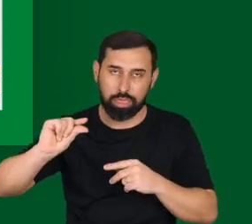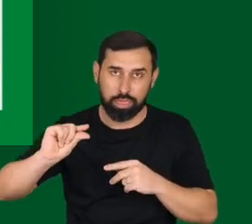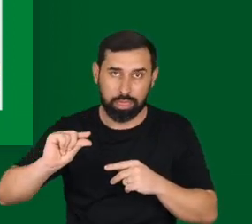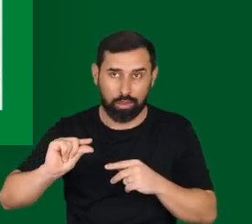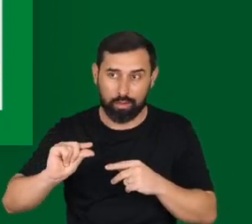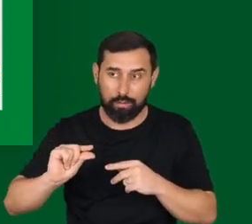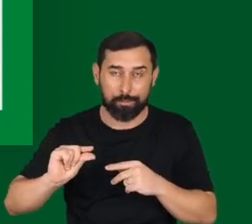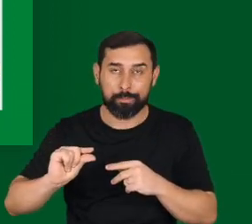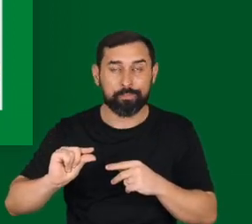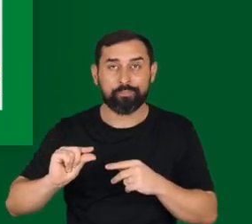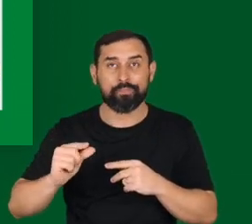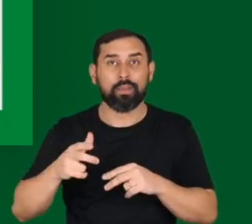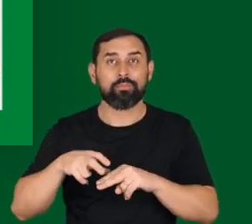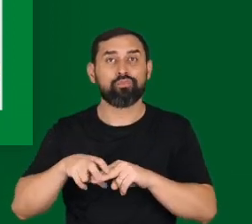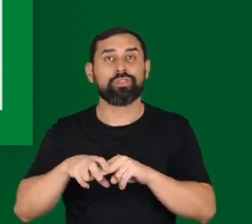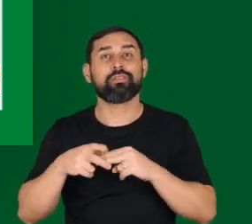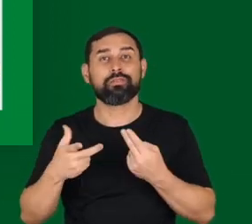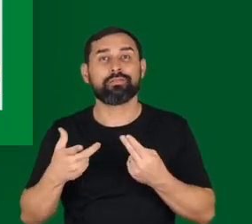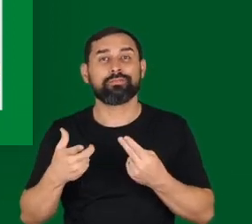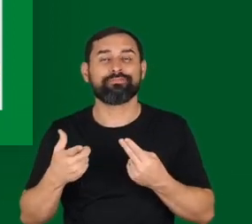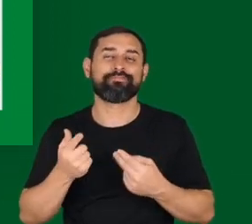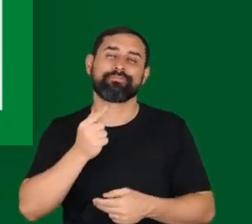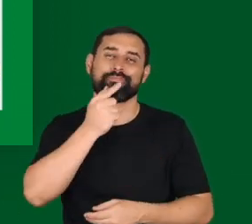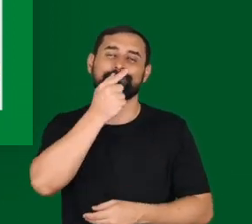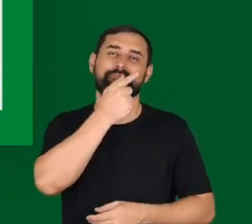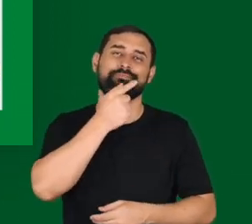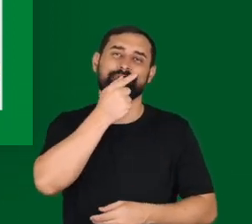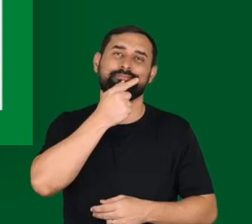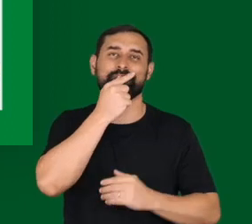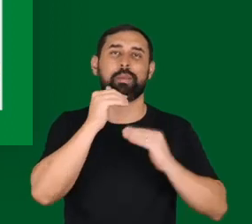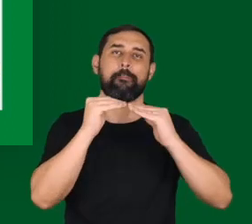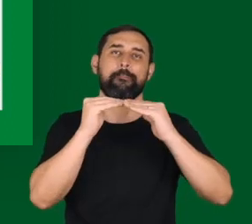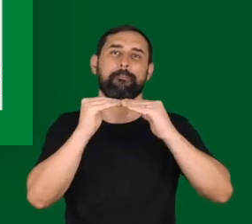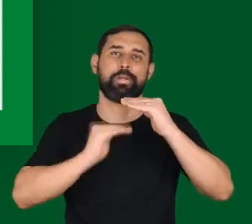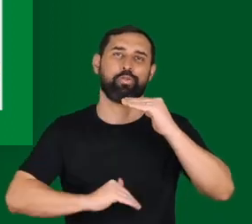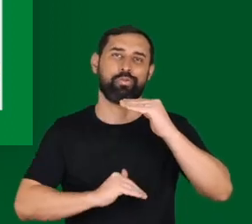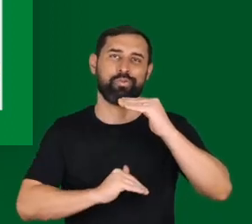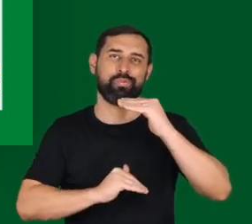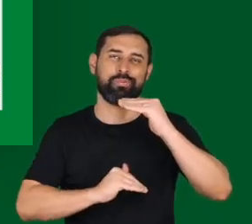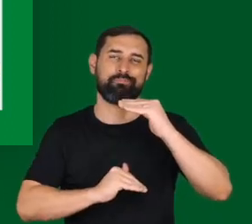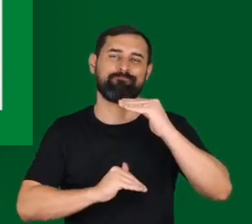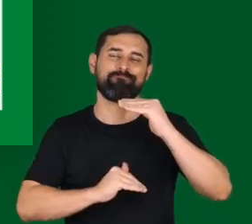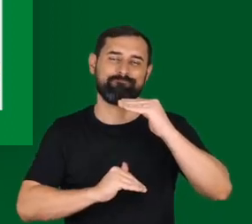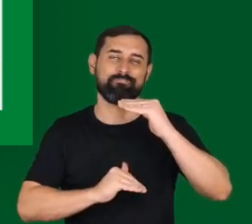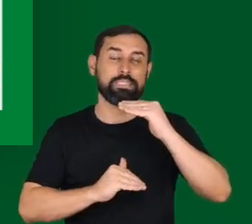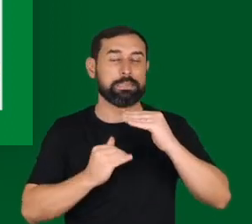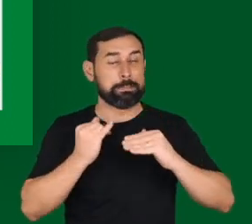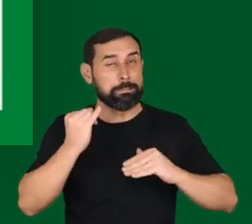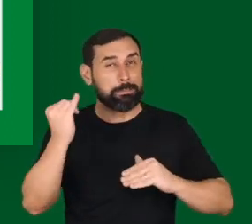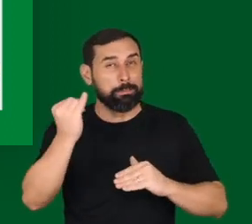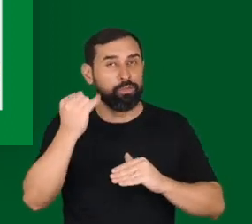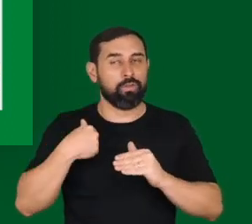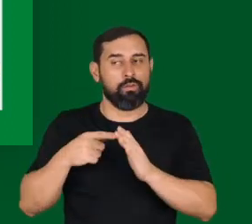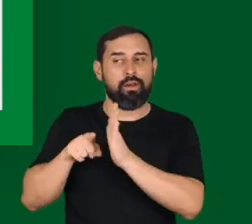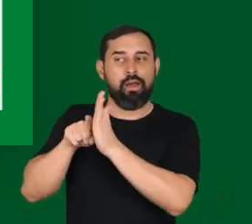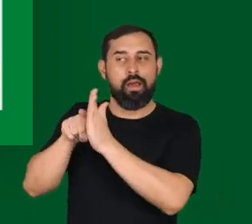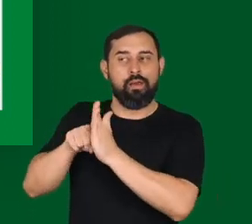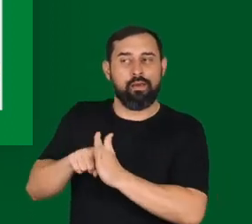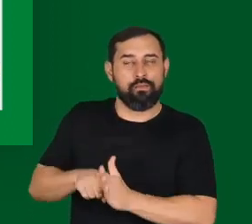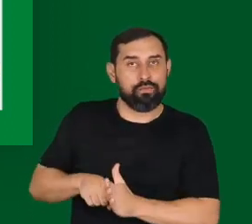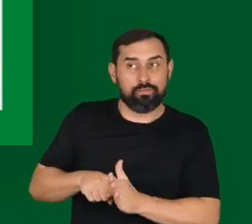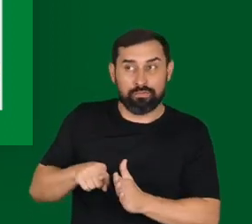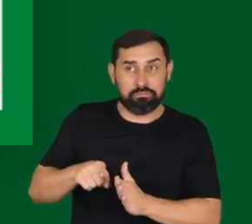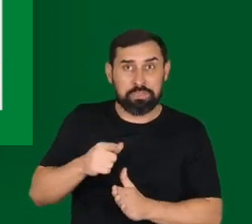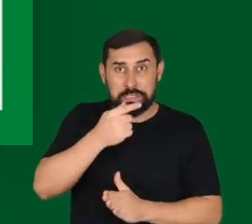do déficit neurológico, ela pode ser evoluída por conta dessa hipoglicemia. Então, é importante a gente avaliar e